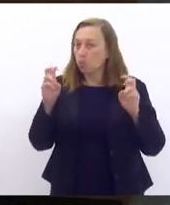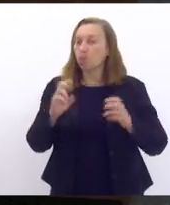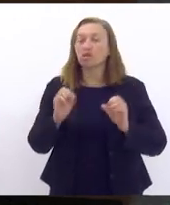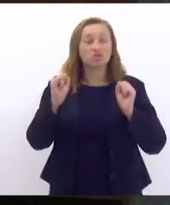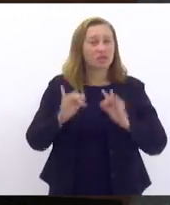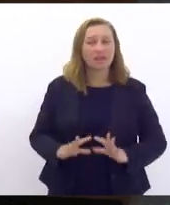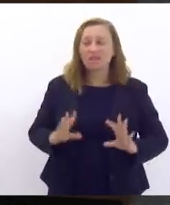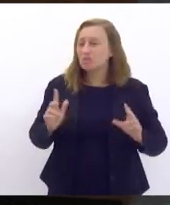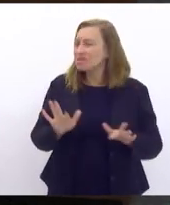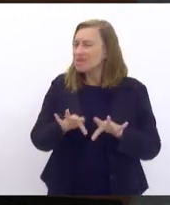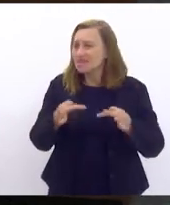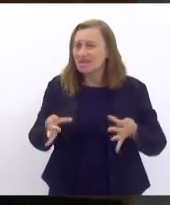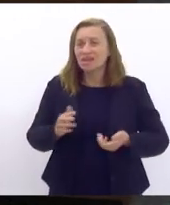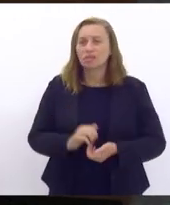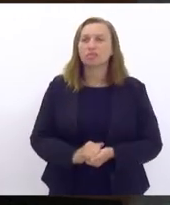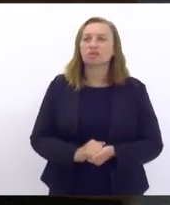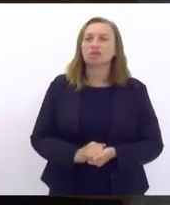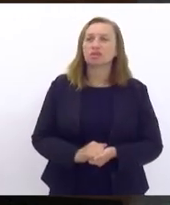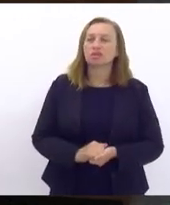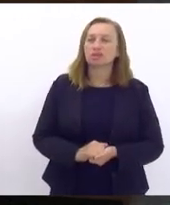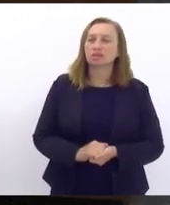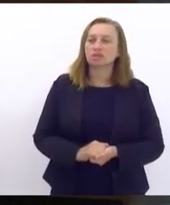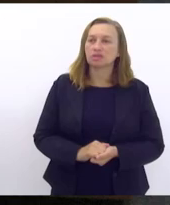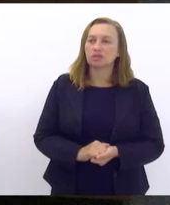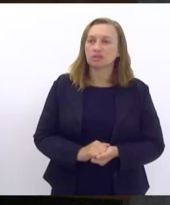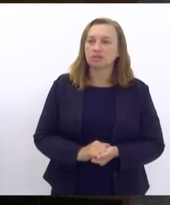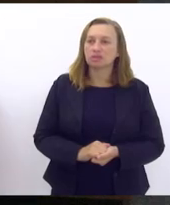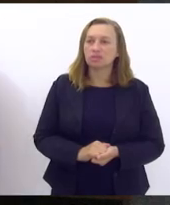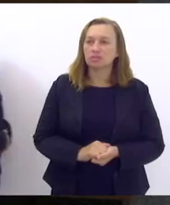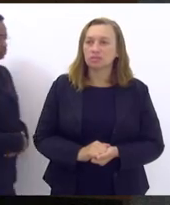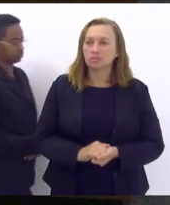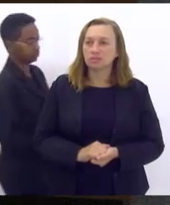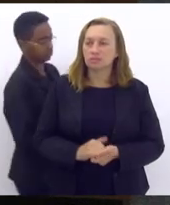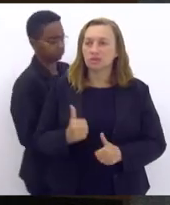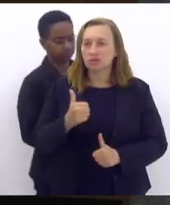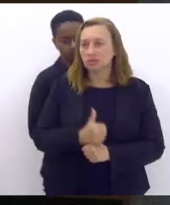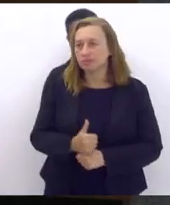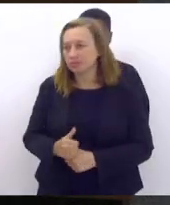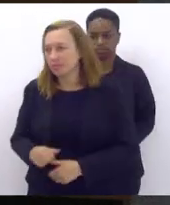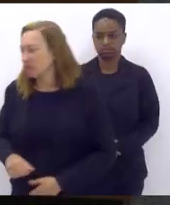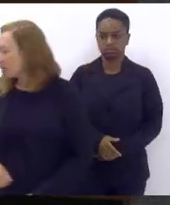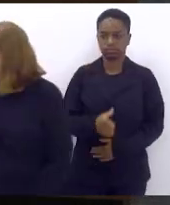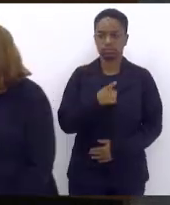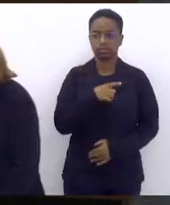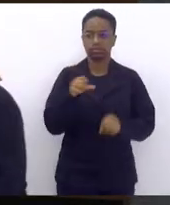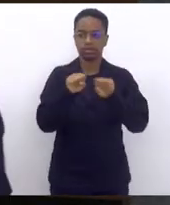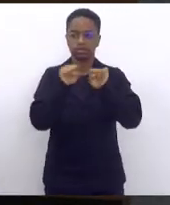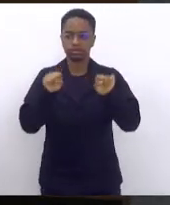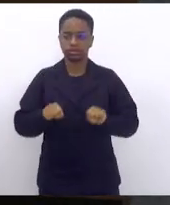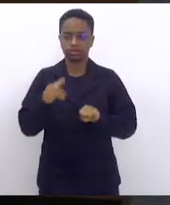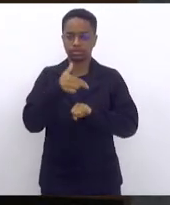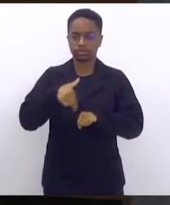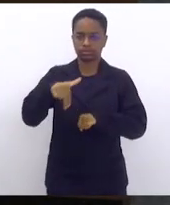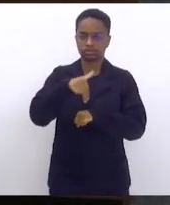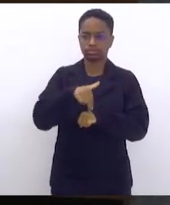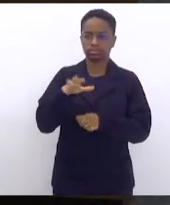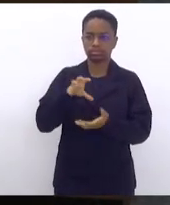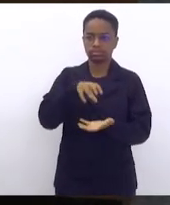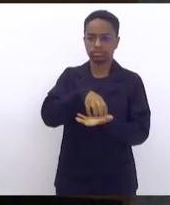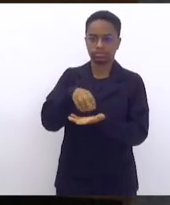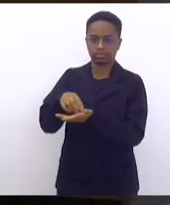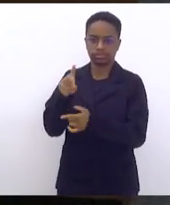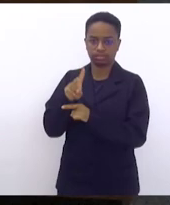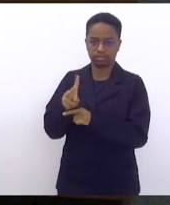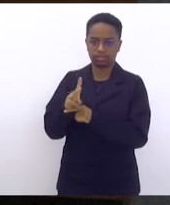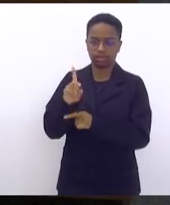muito simples. Existe o Sistema Nacional de Unidades de Conservação, que